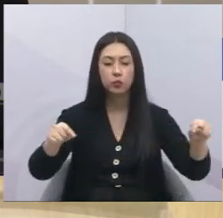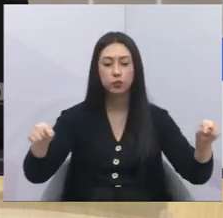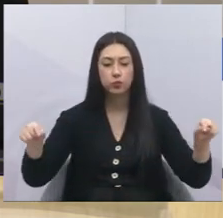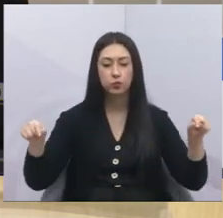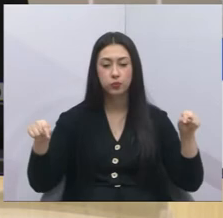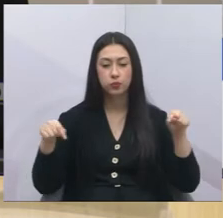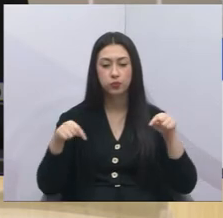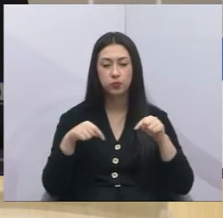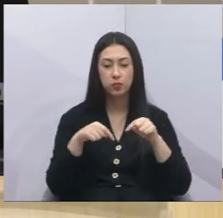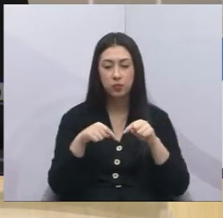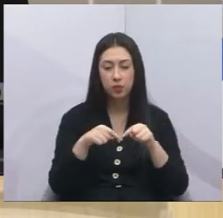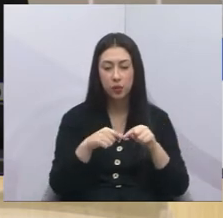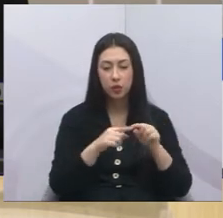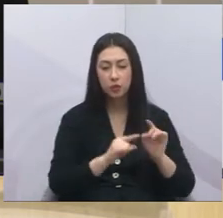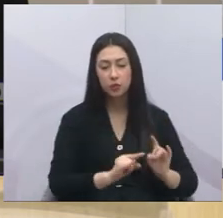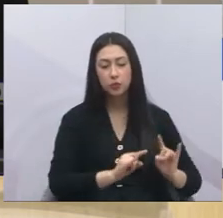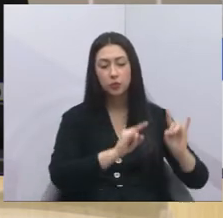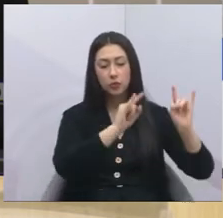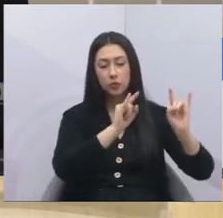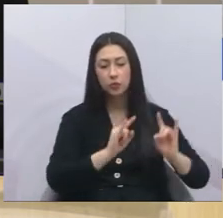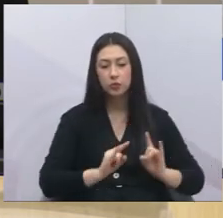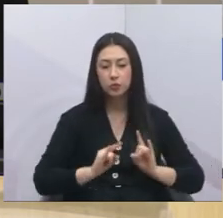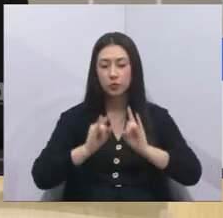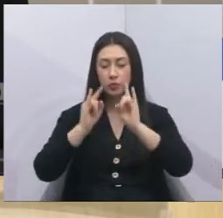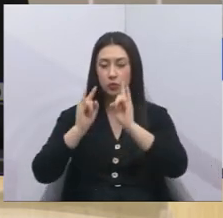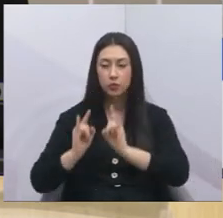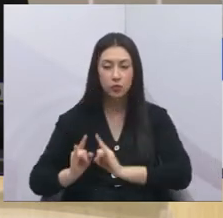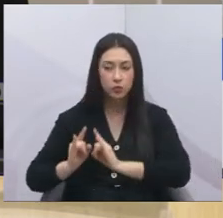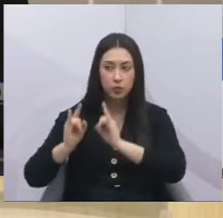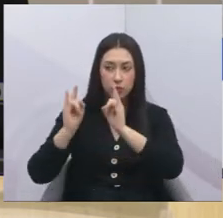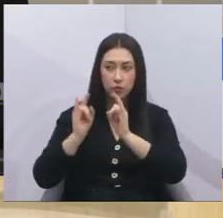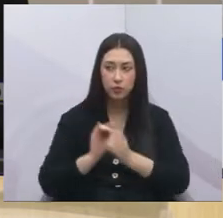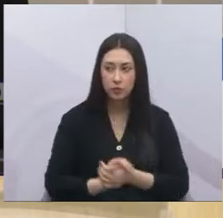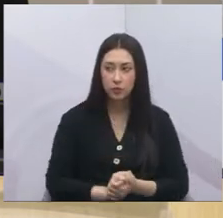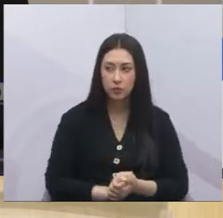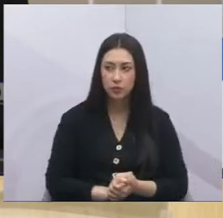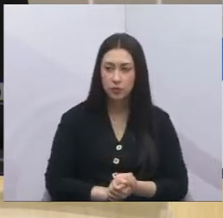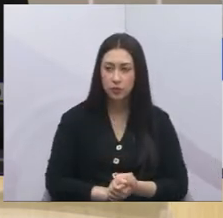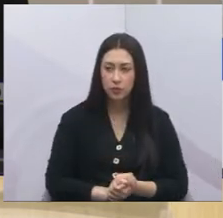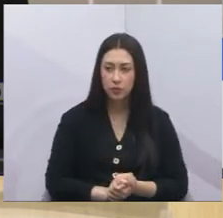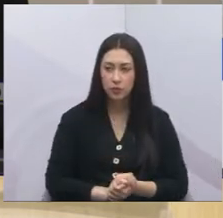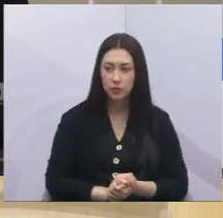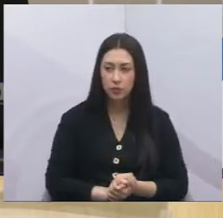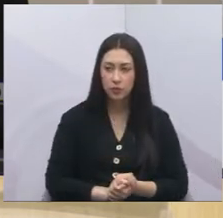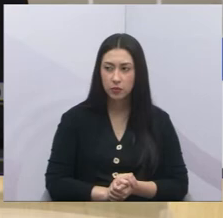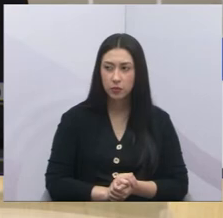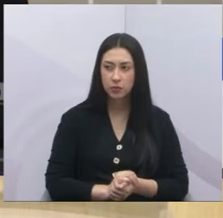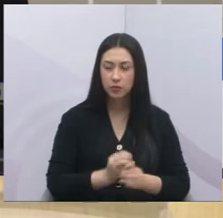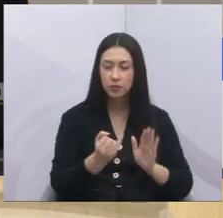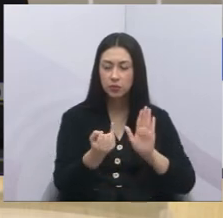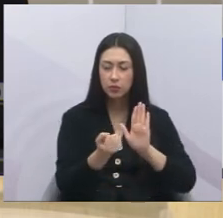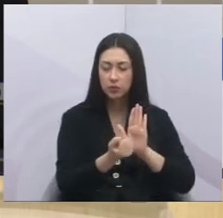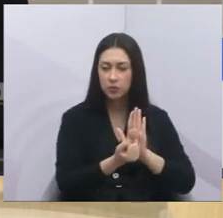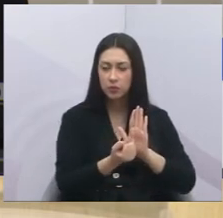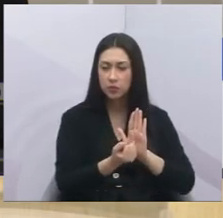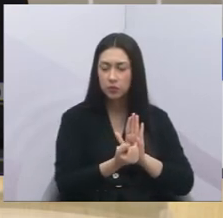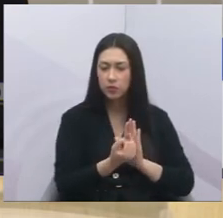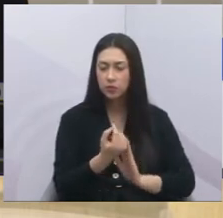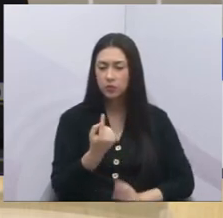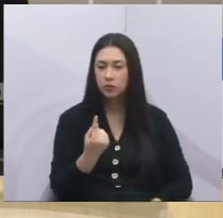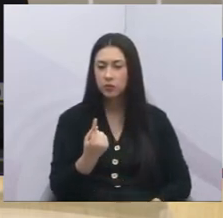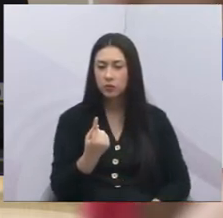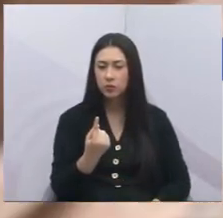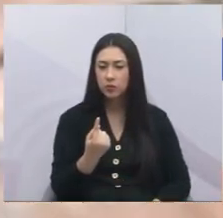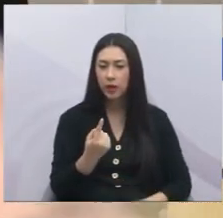aos prédios em que estão localizados. Inciso 1º. A fixação de